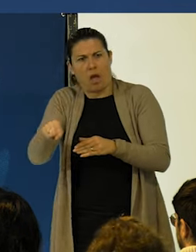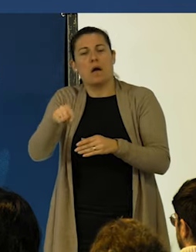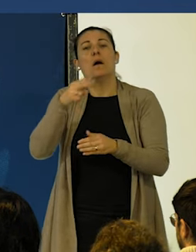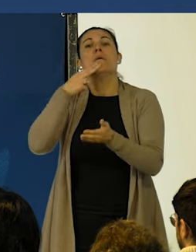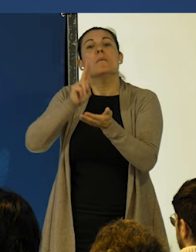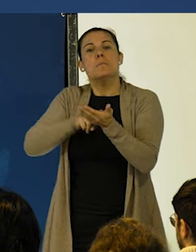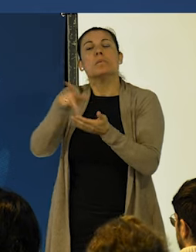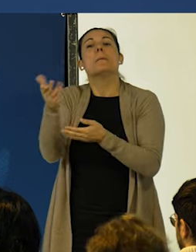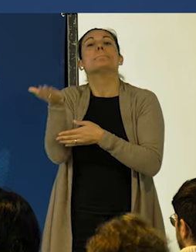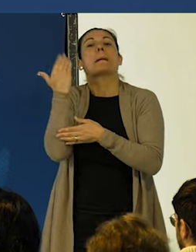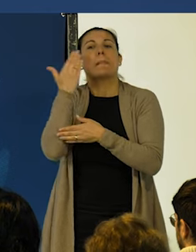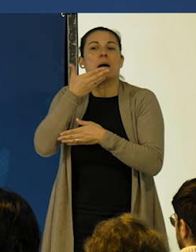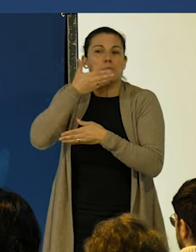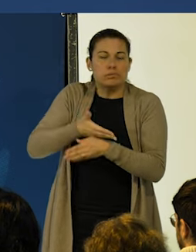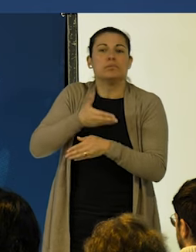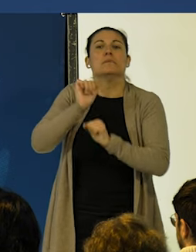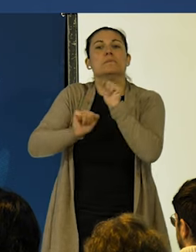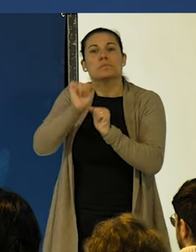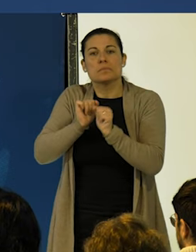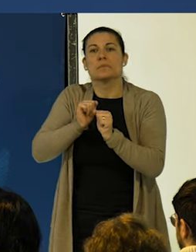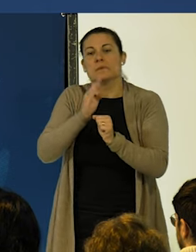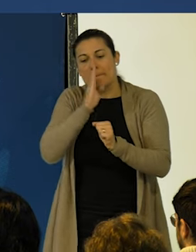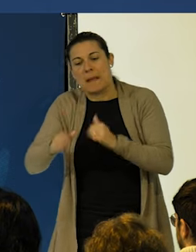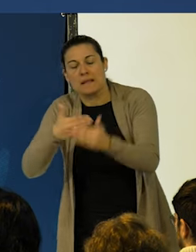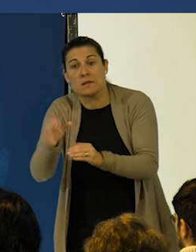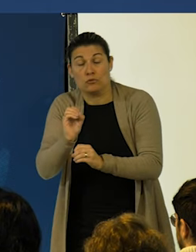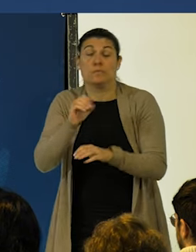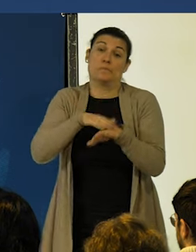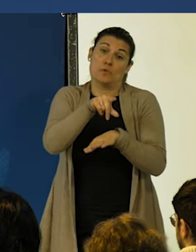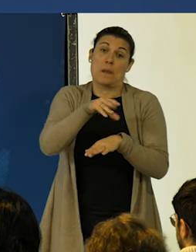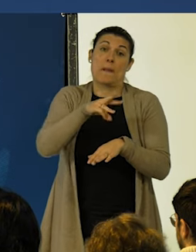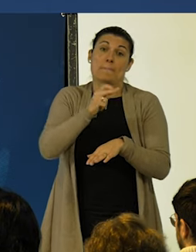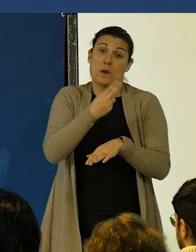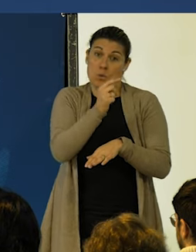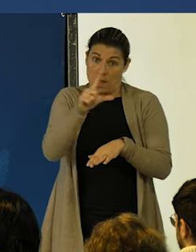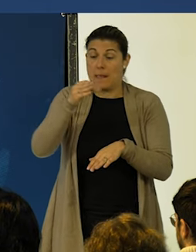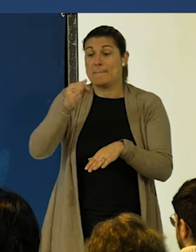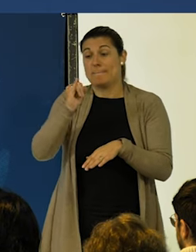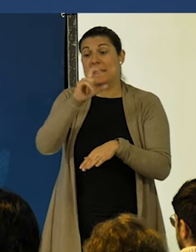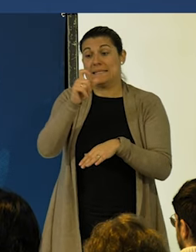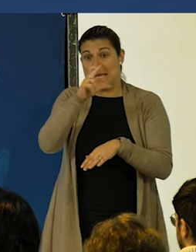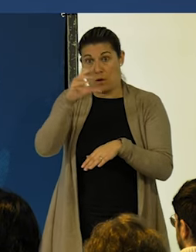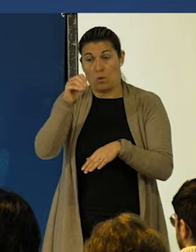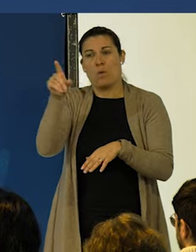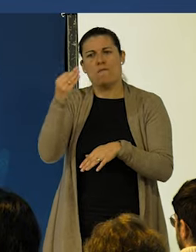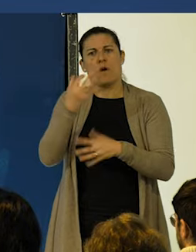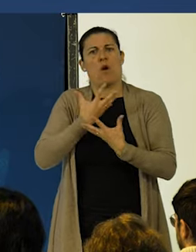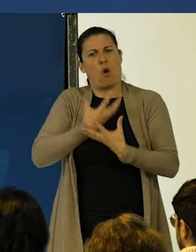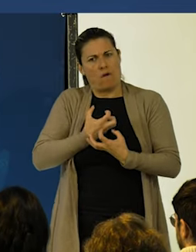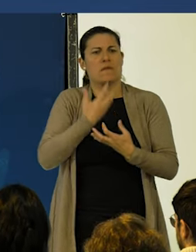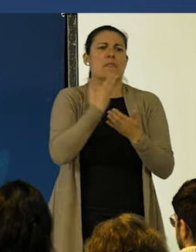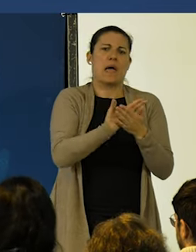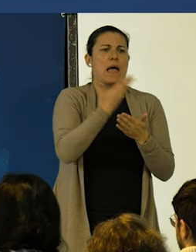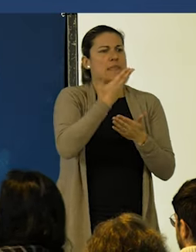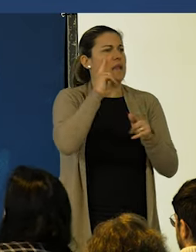tiveram competência e determinação para o fazer. E por isso Manuel Pizarro sai como um ministro que ofendeu os direitos